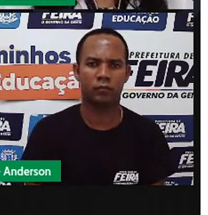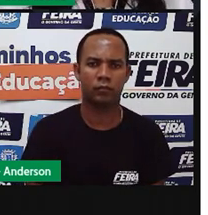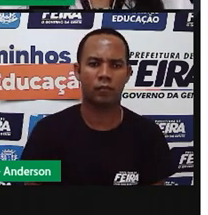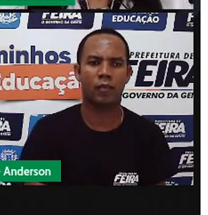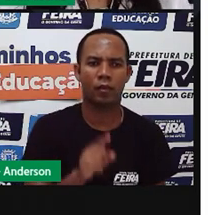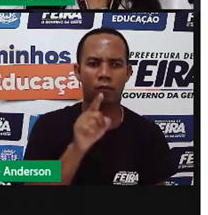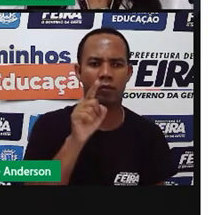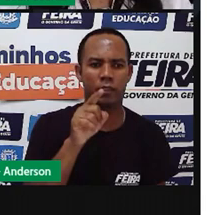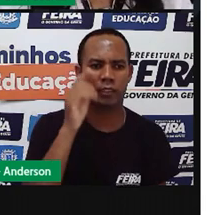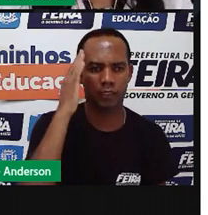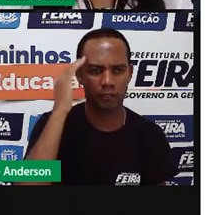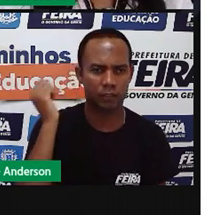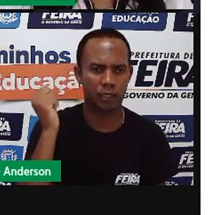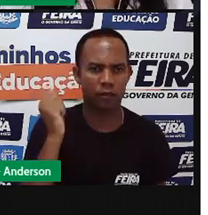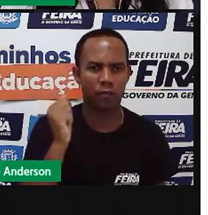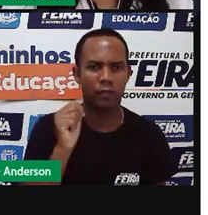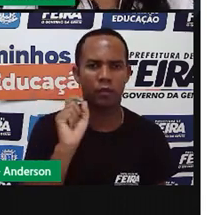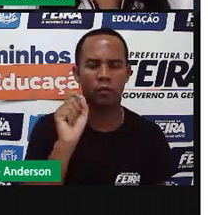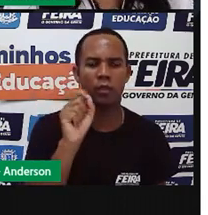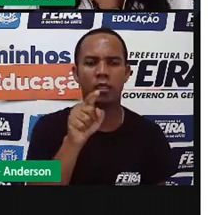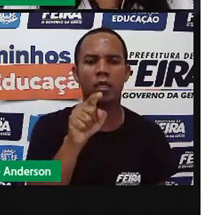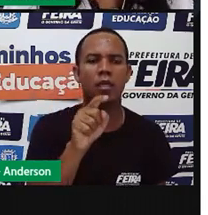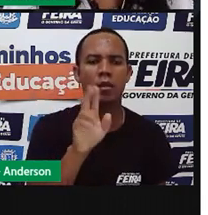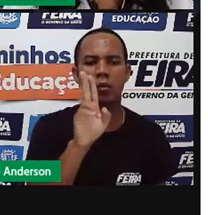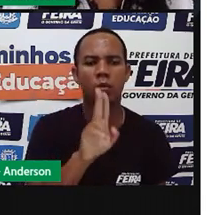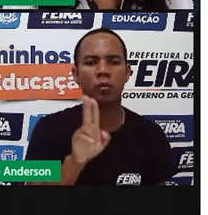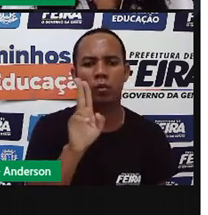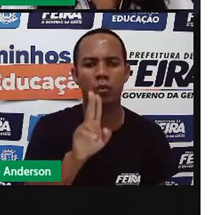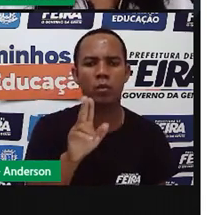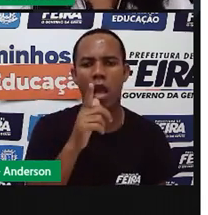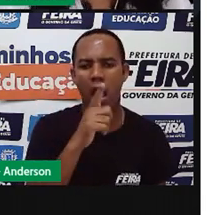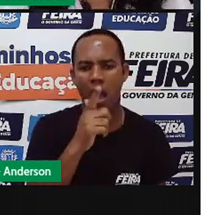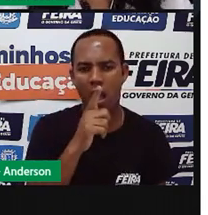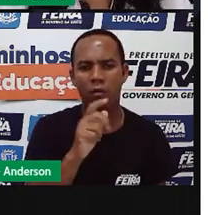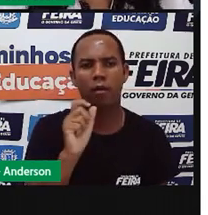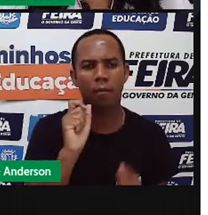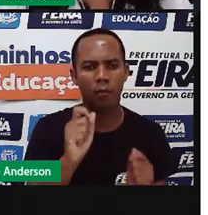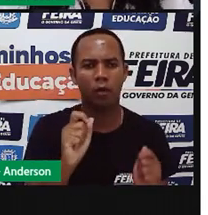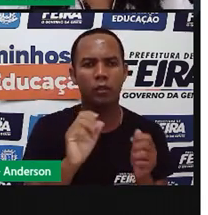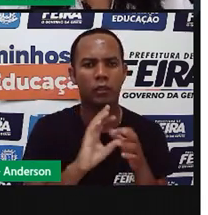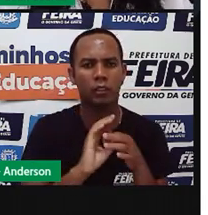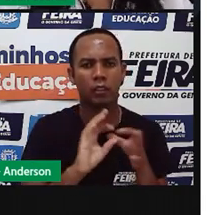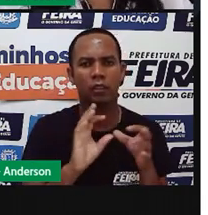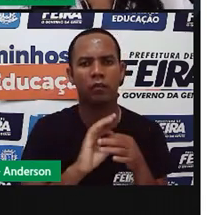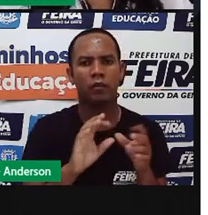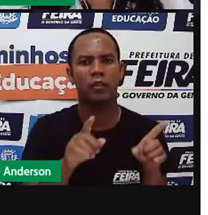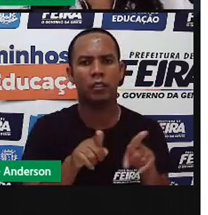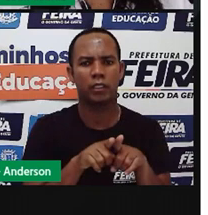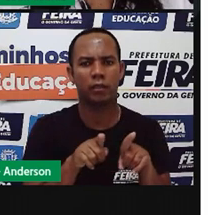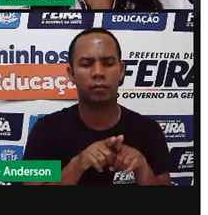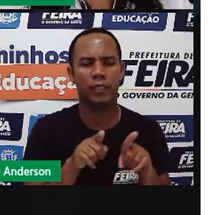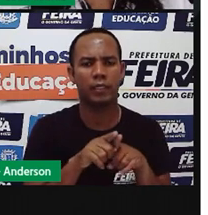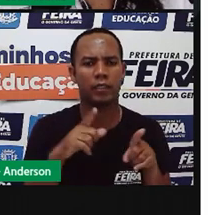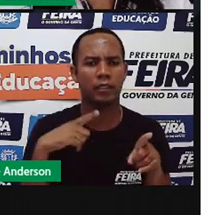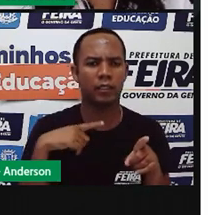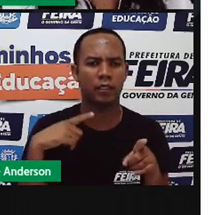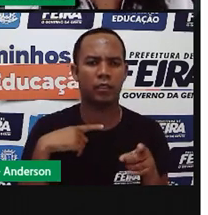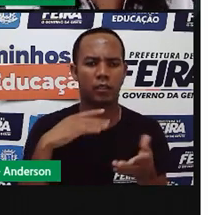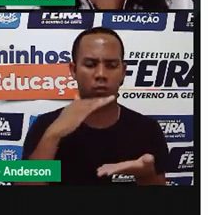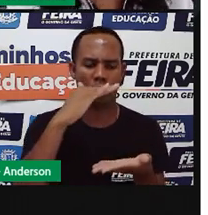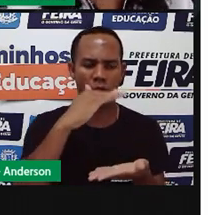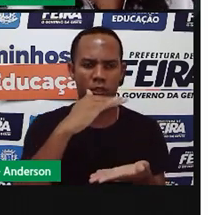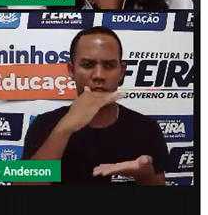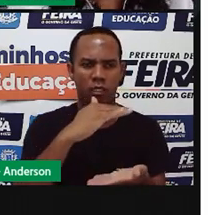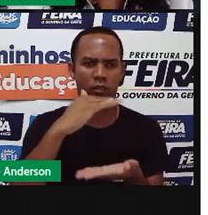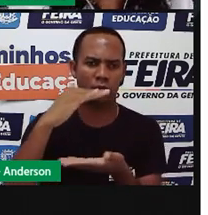Você sabe que esses objetos abaixo servem para colocar nos líquidos e que todos eles têm uma capacidade específica e